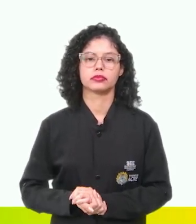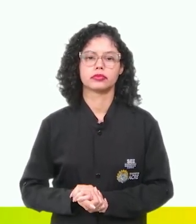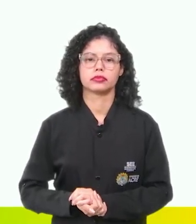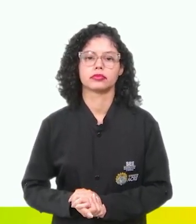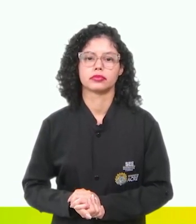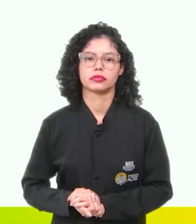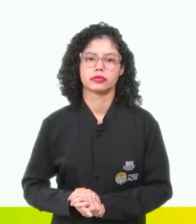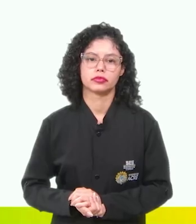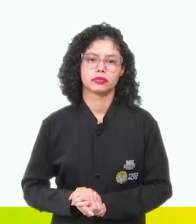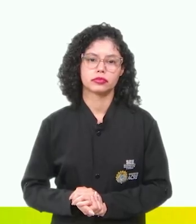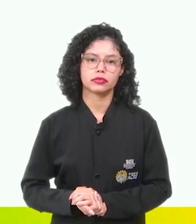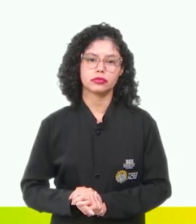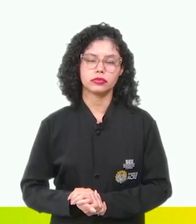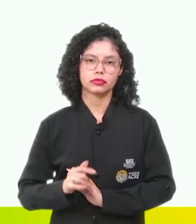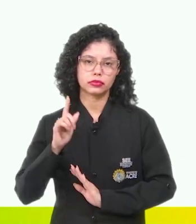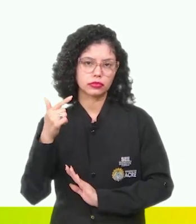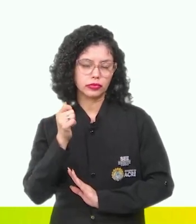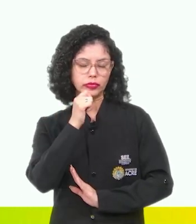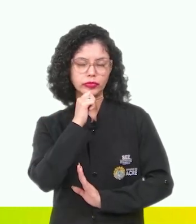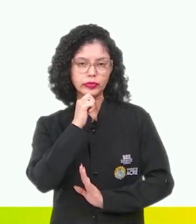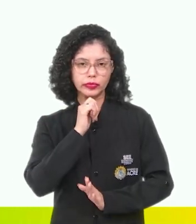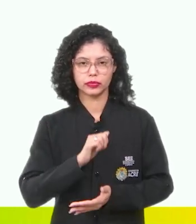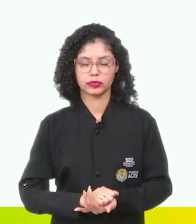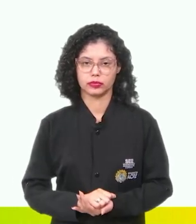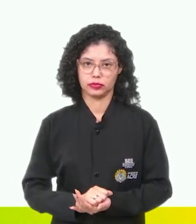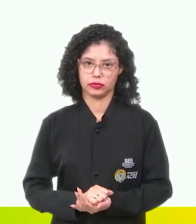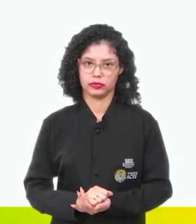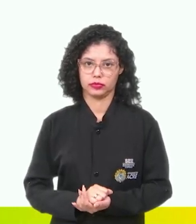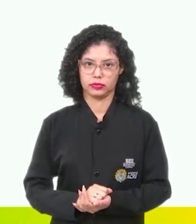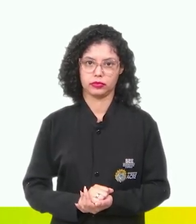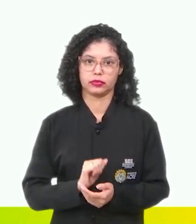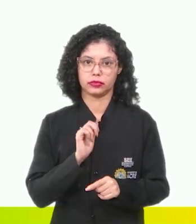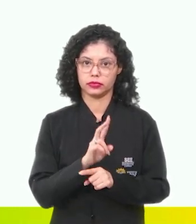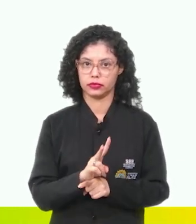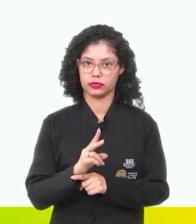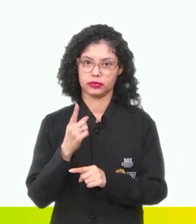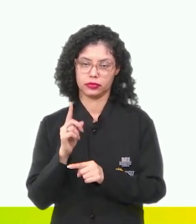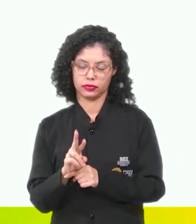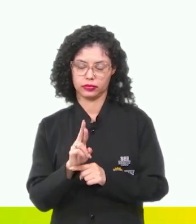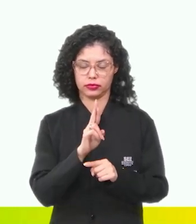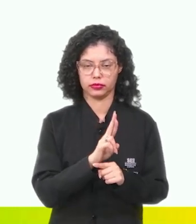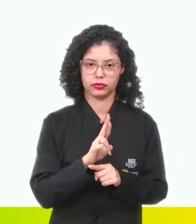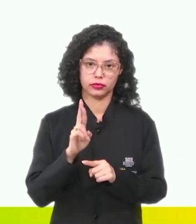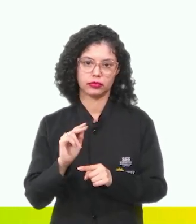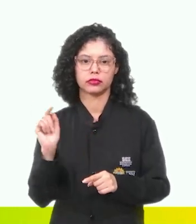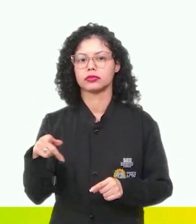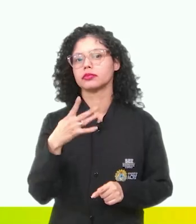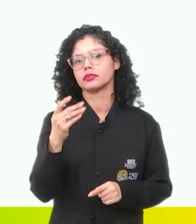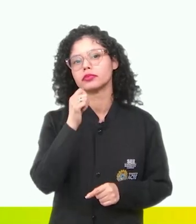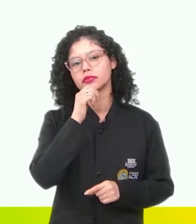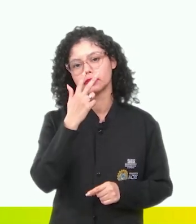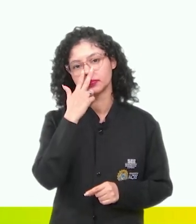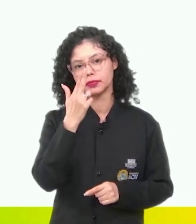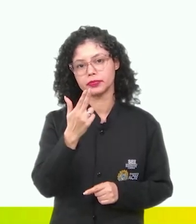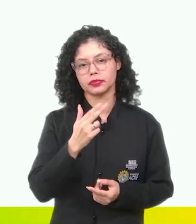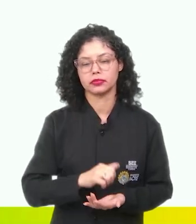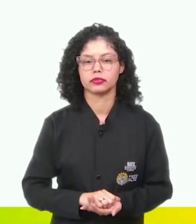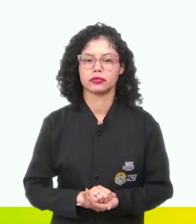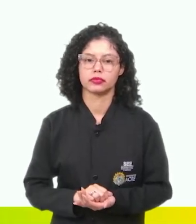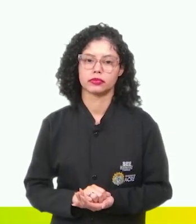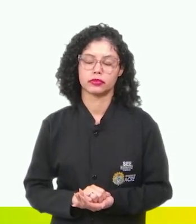Vamos tentar aquele lá, o Vzão, Vzinho, Rzão, Rzinho. Quantas vezes vai aparecer,